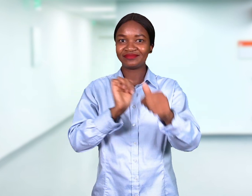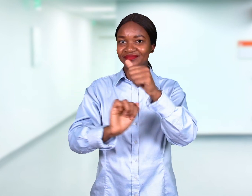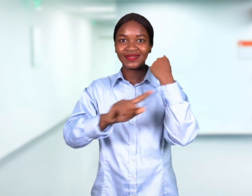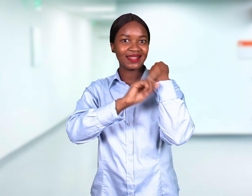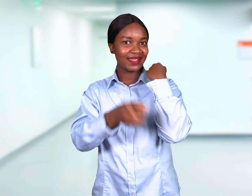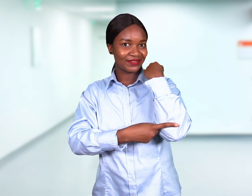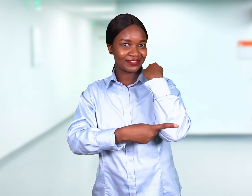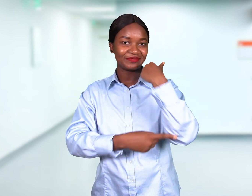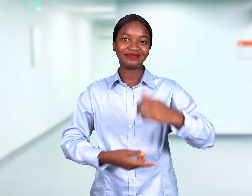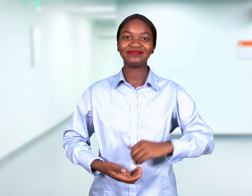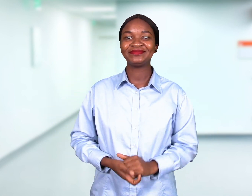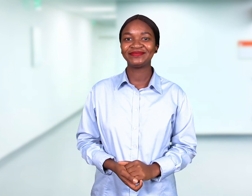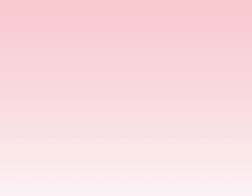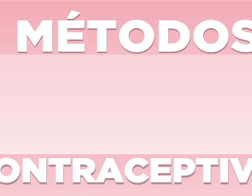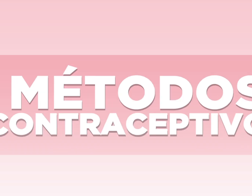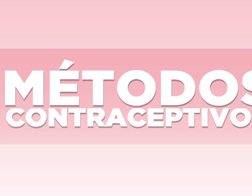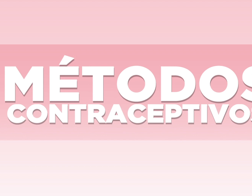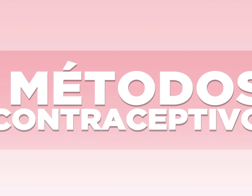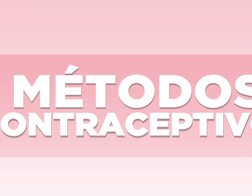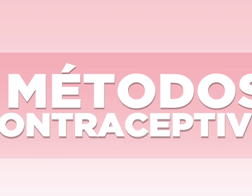os métodos contraceptivos.